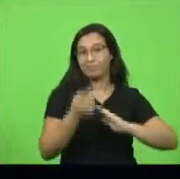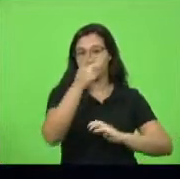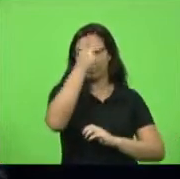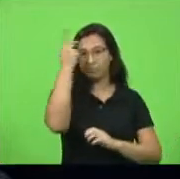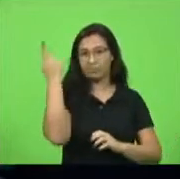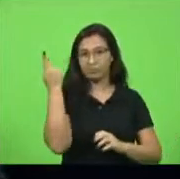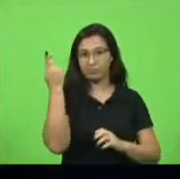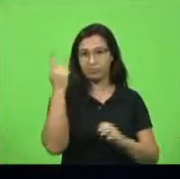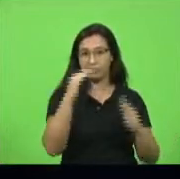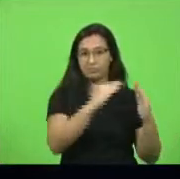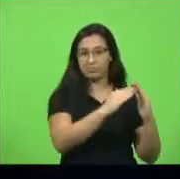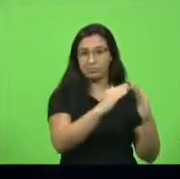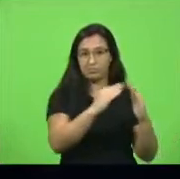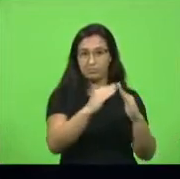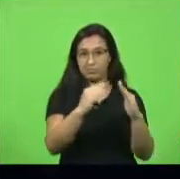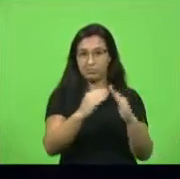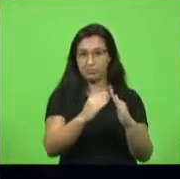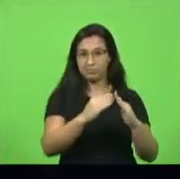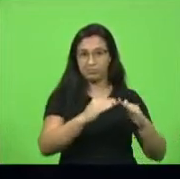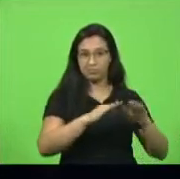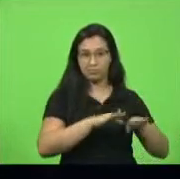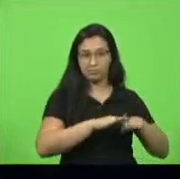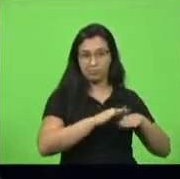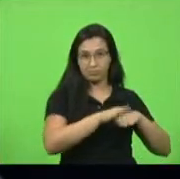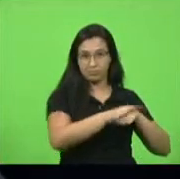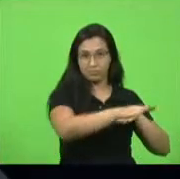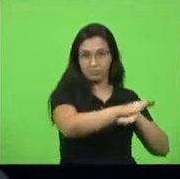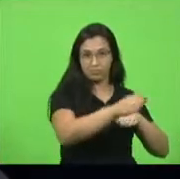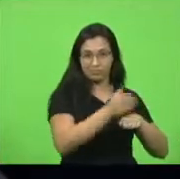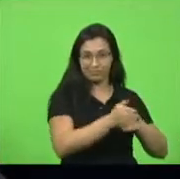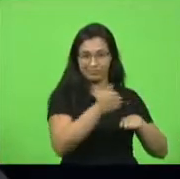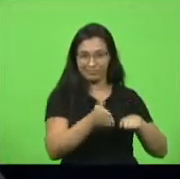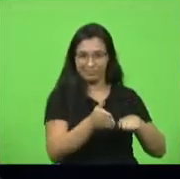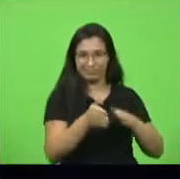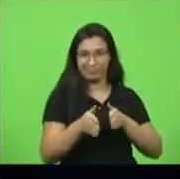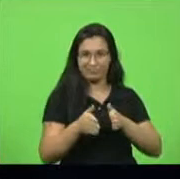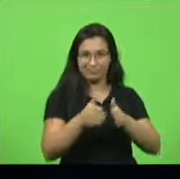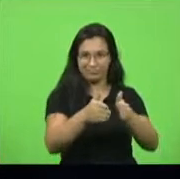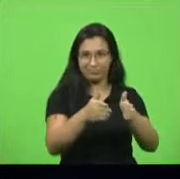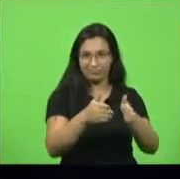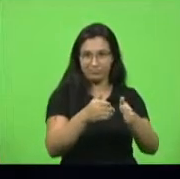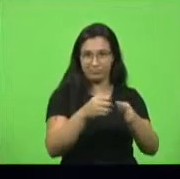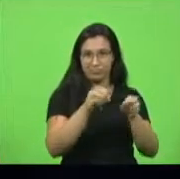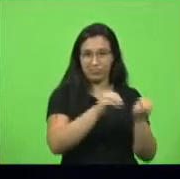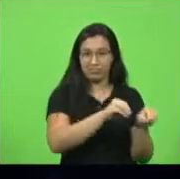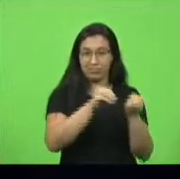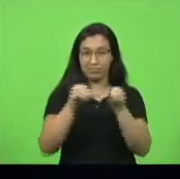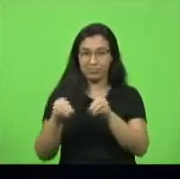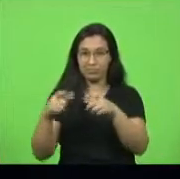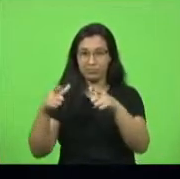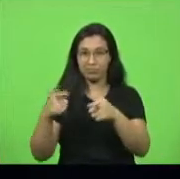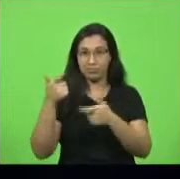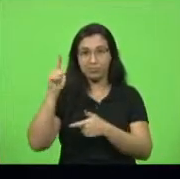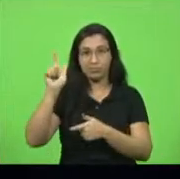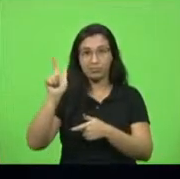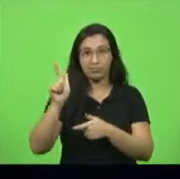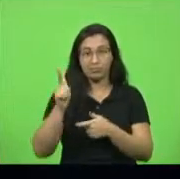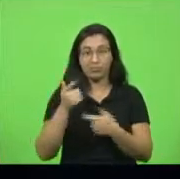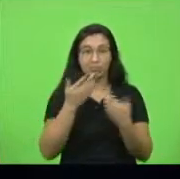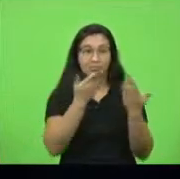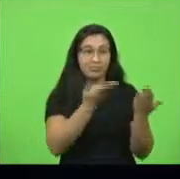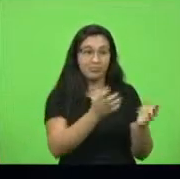ao longo desta avenida, colocaram em outro lugar, mas as obras pararam. Então,